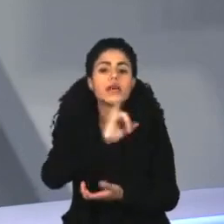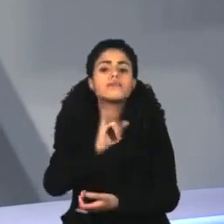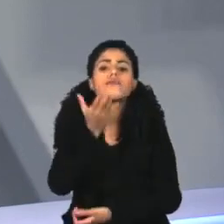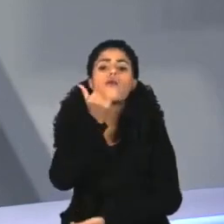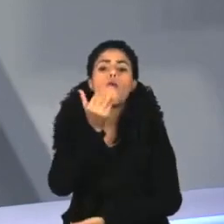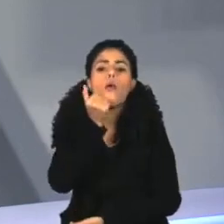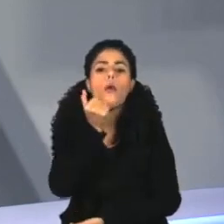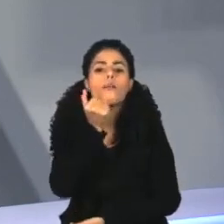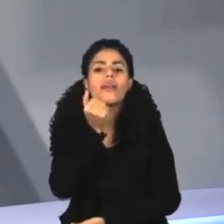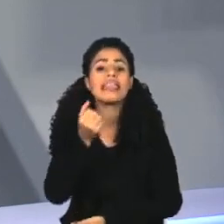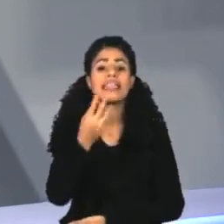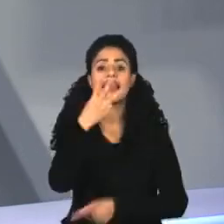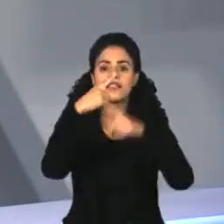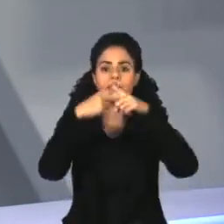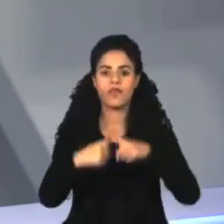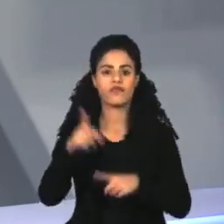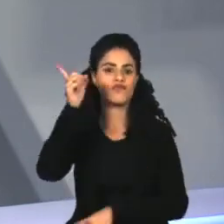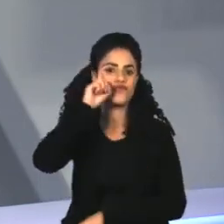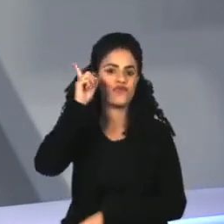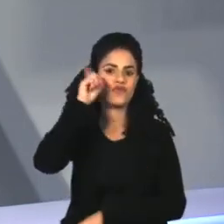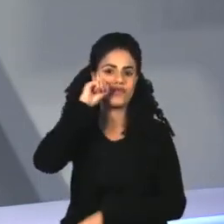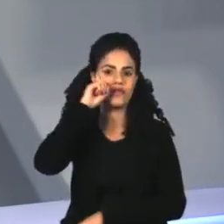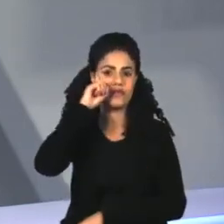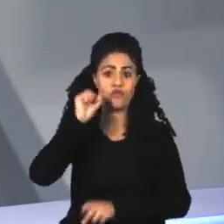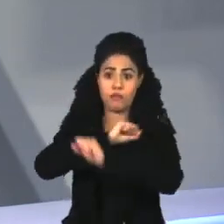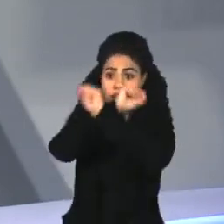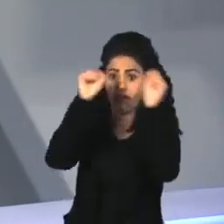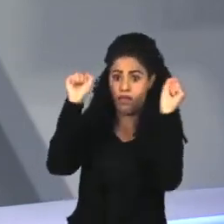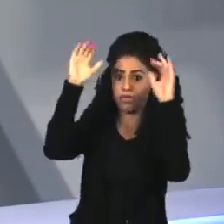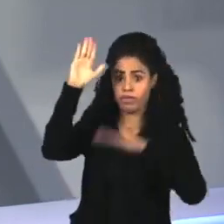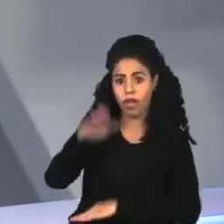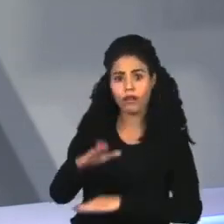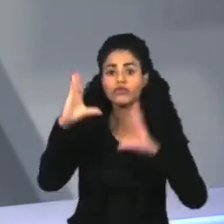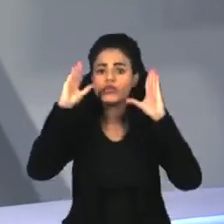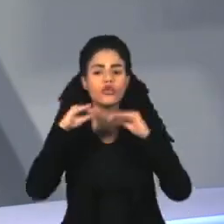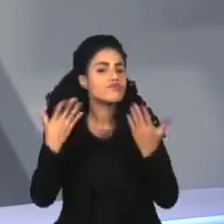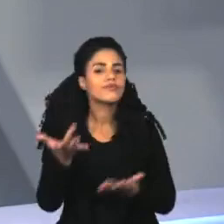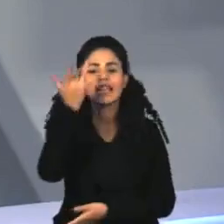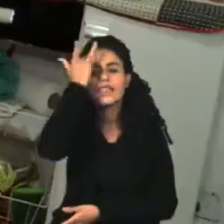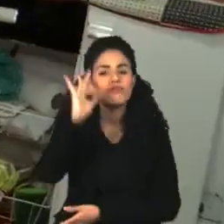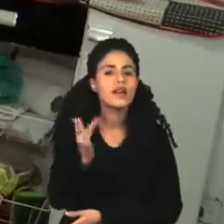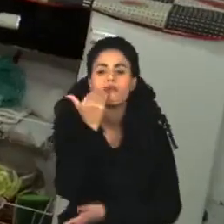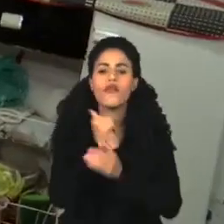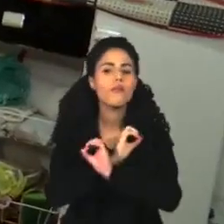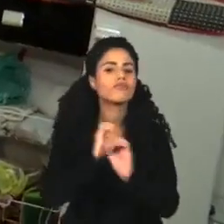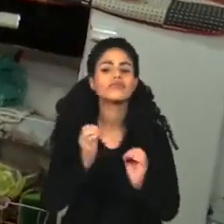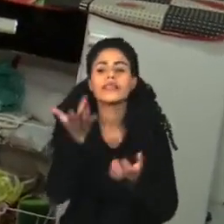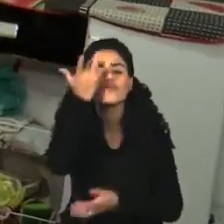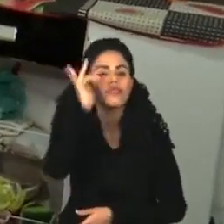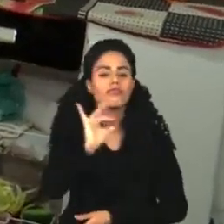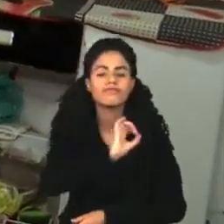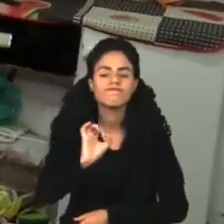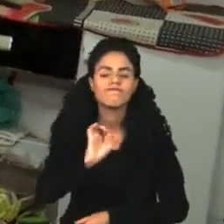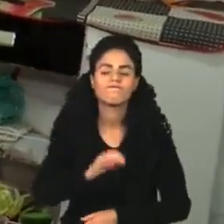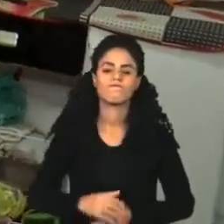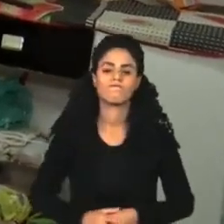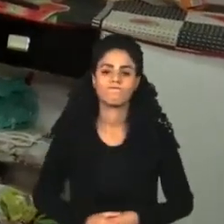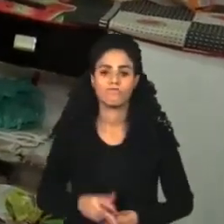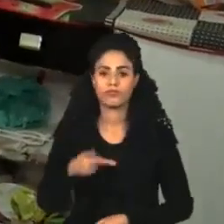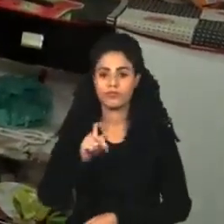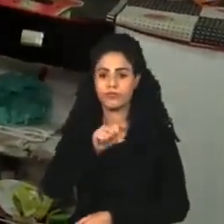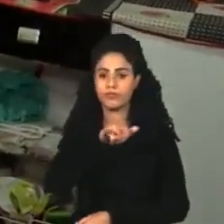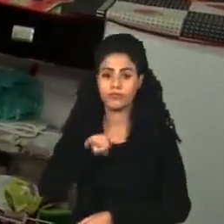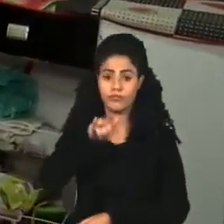3 refeições do dia todos os dias. No Brasil, são 3 em 10 brasileiros. Kellen tem um ensino